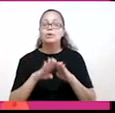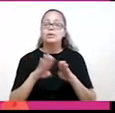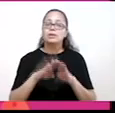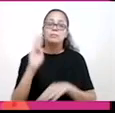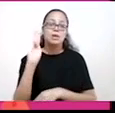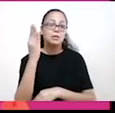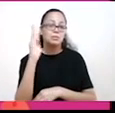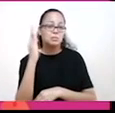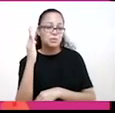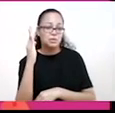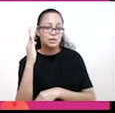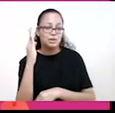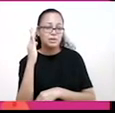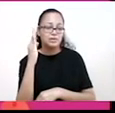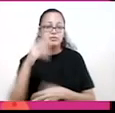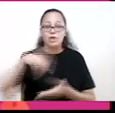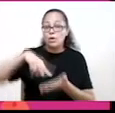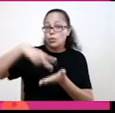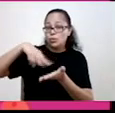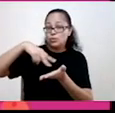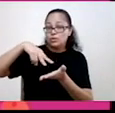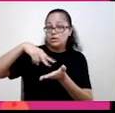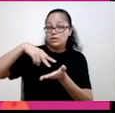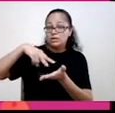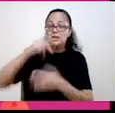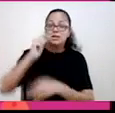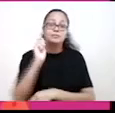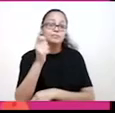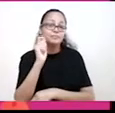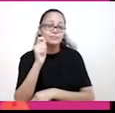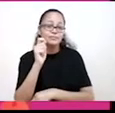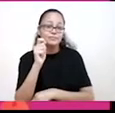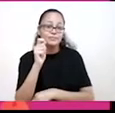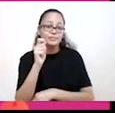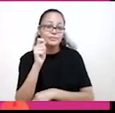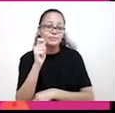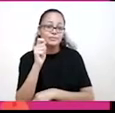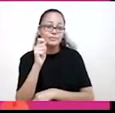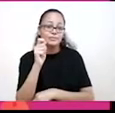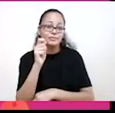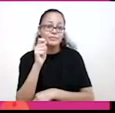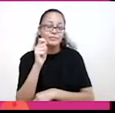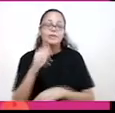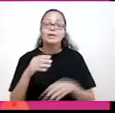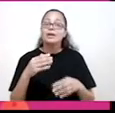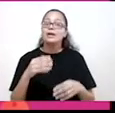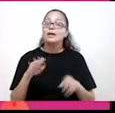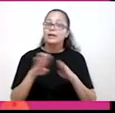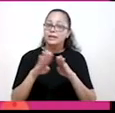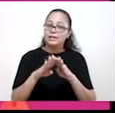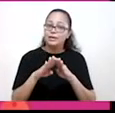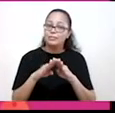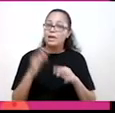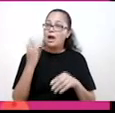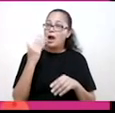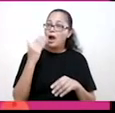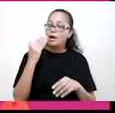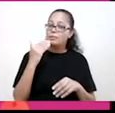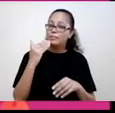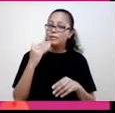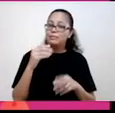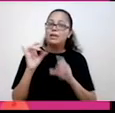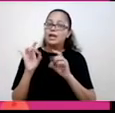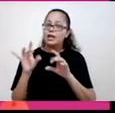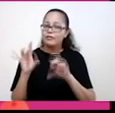tango nas ruas de Buenos Aires, na Argentina, e nós temos aqui pimentas usadas na culinária, à venda na cidade do México, né? Então,